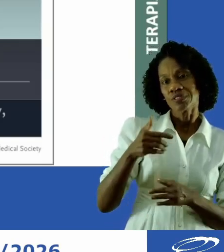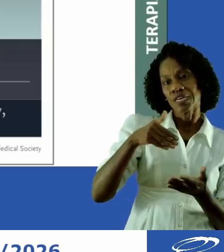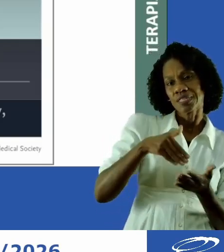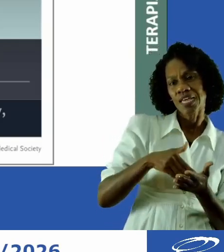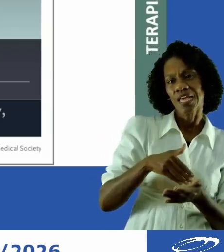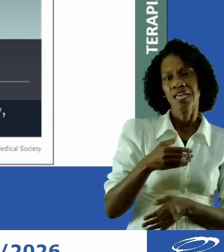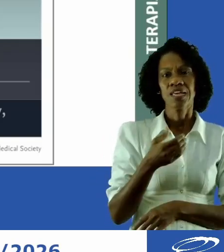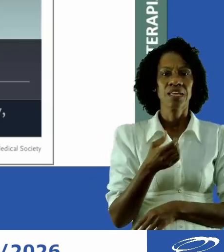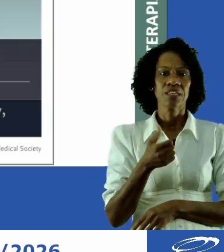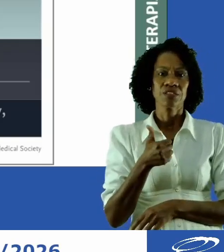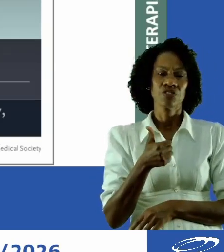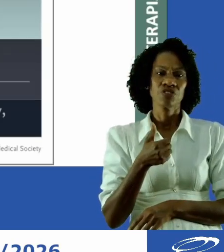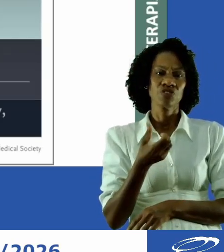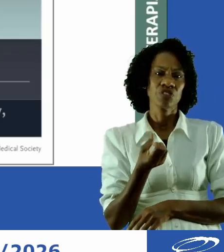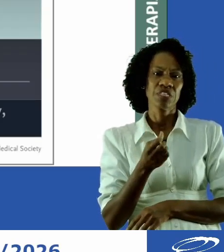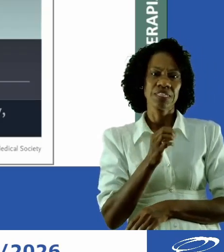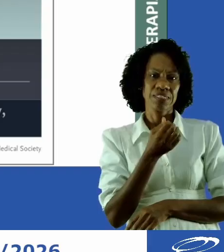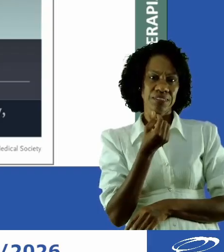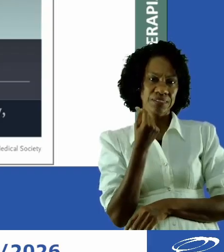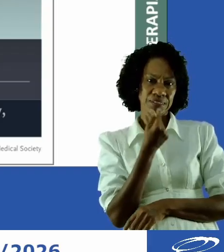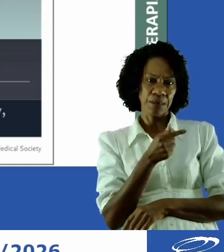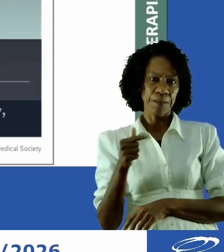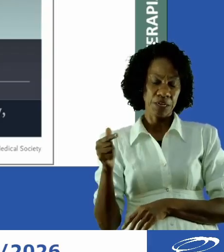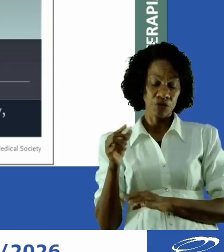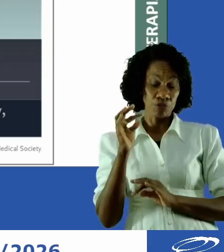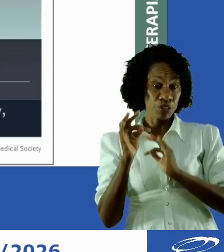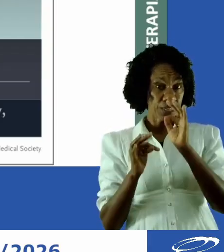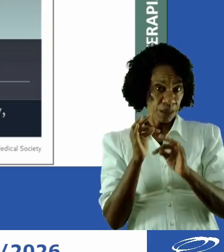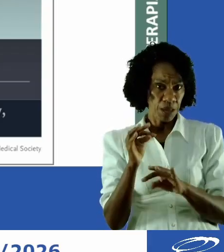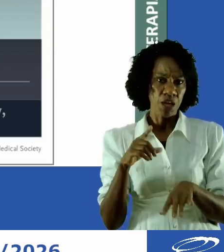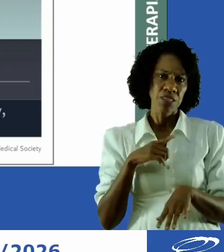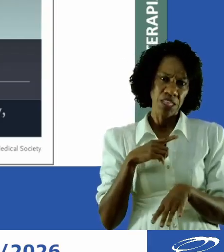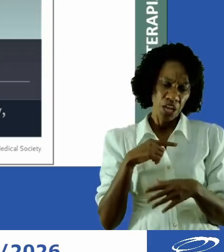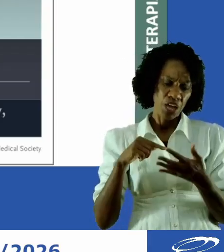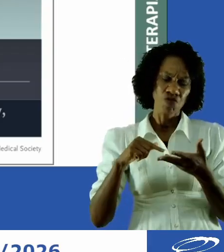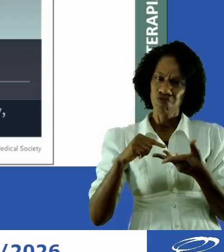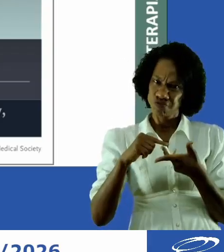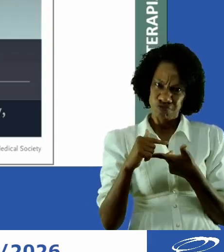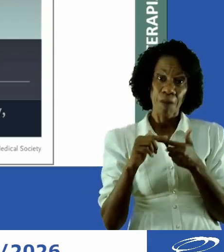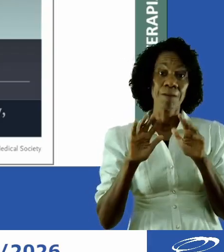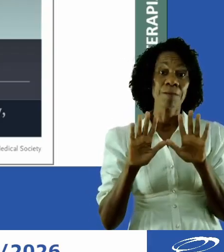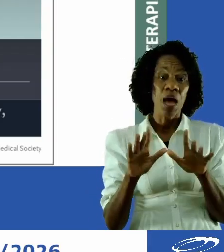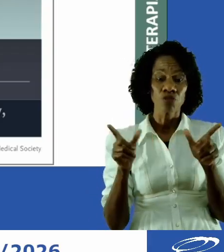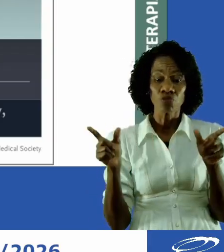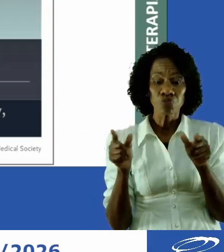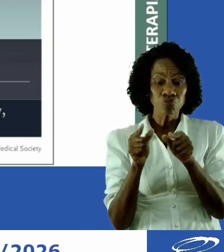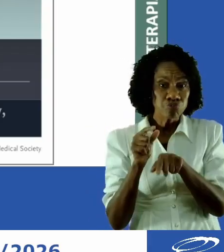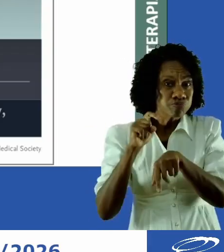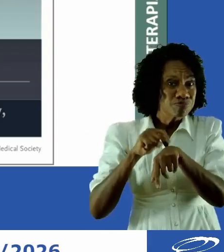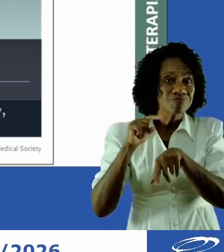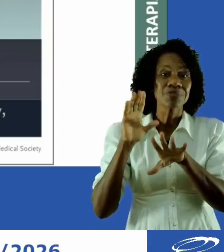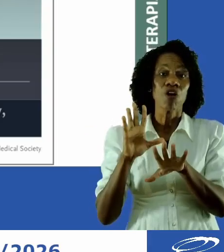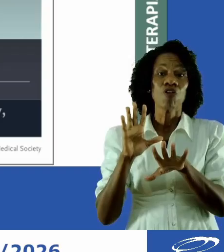maior de todos para caracterizar tempo de tratamento. Existem outros previamente a esse, mas por causa do tempo eu não vou discutir os